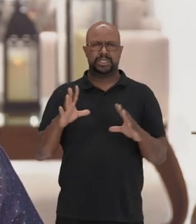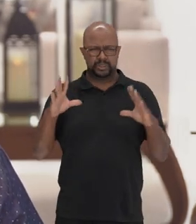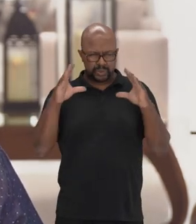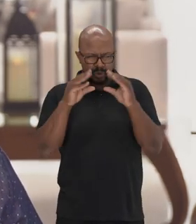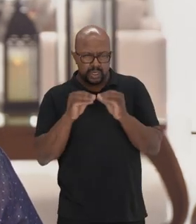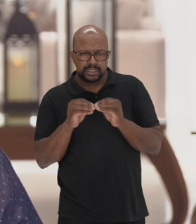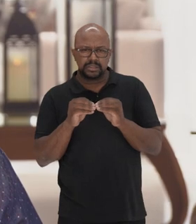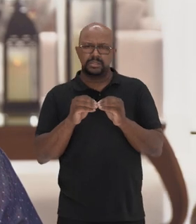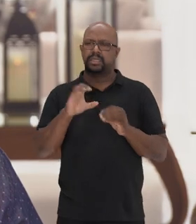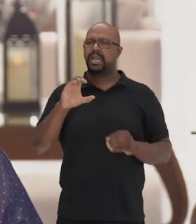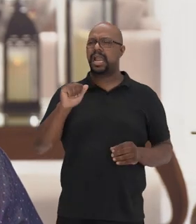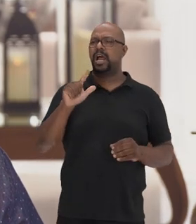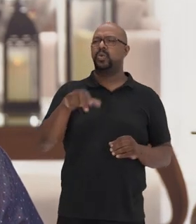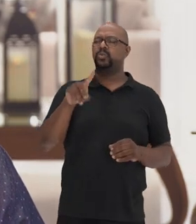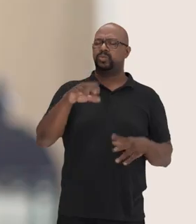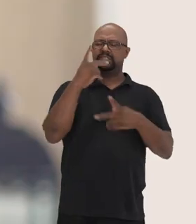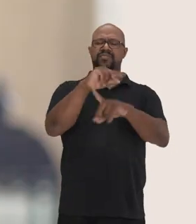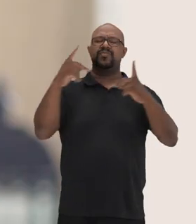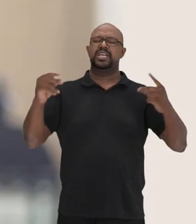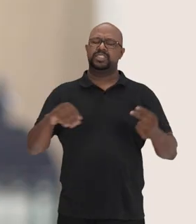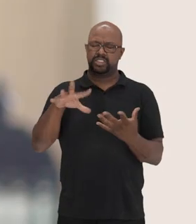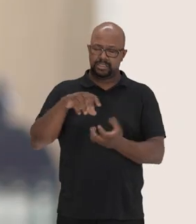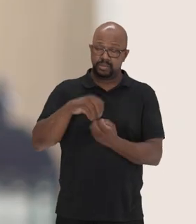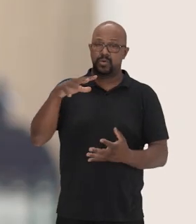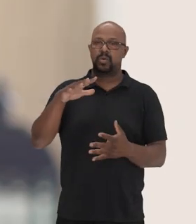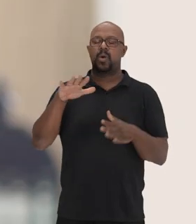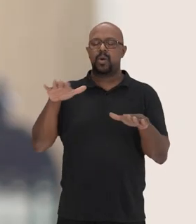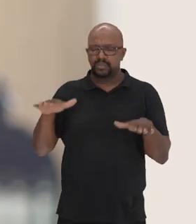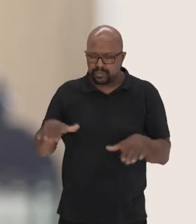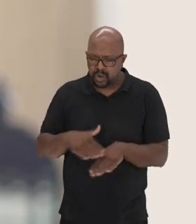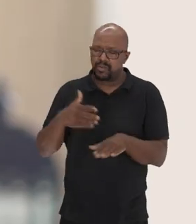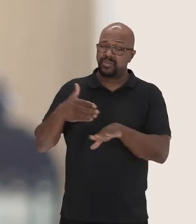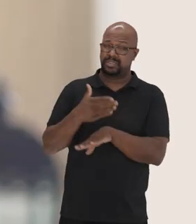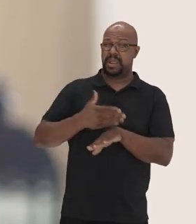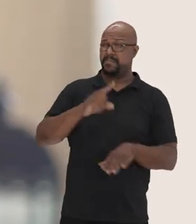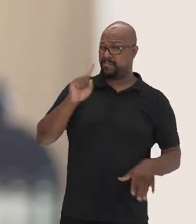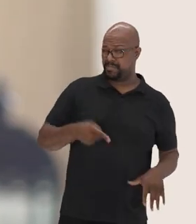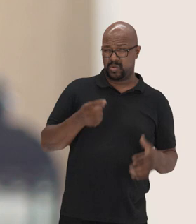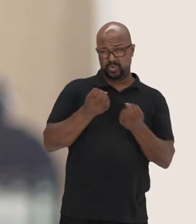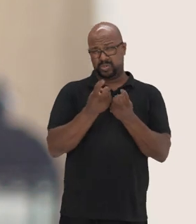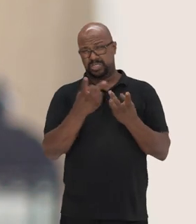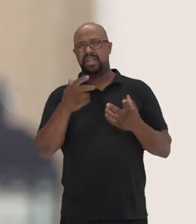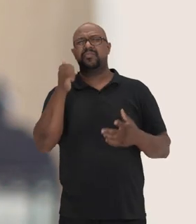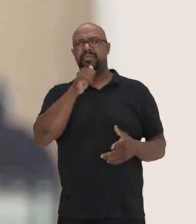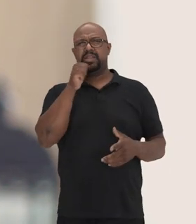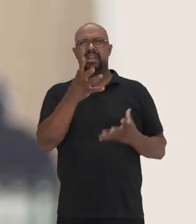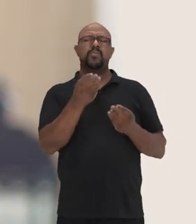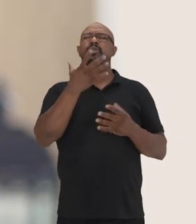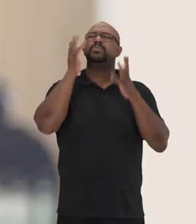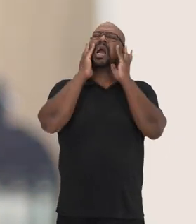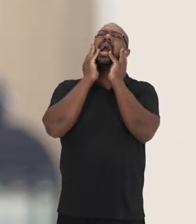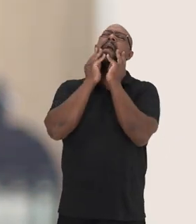aos calundus e feitiços com devoção os frequentam mil sujeitos femininos e também muitos